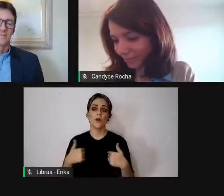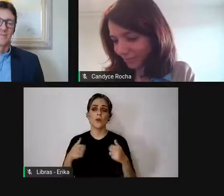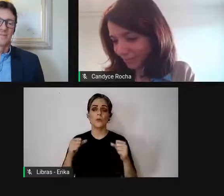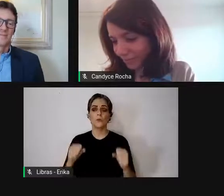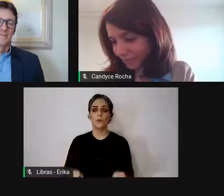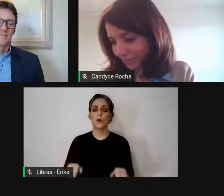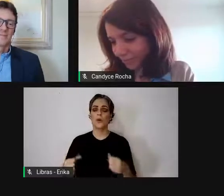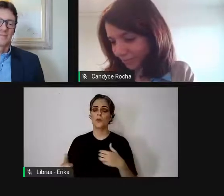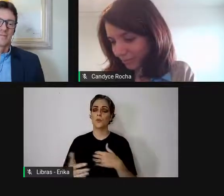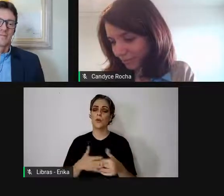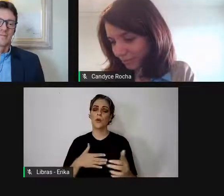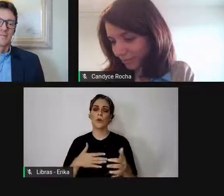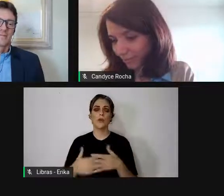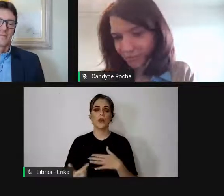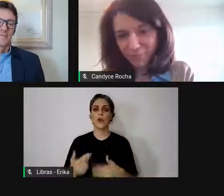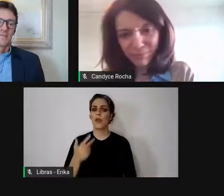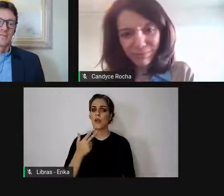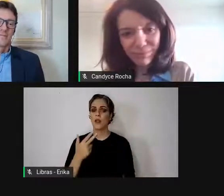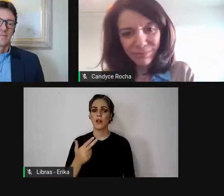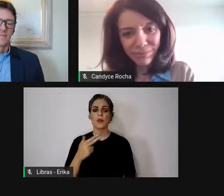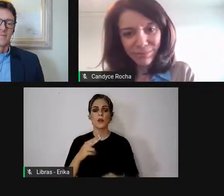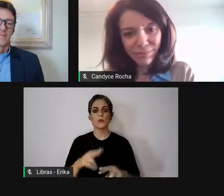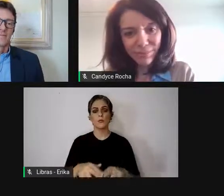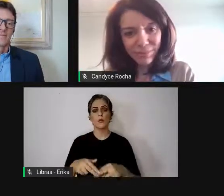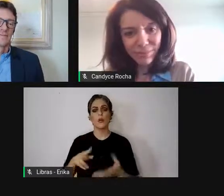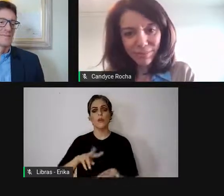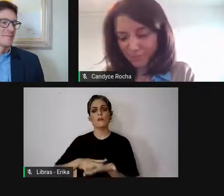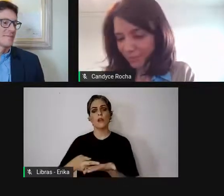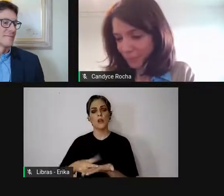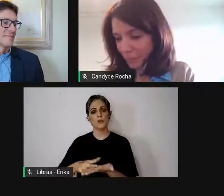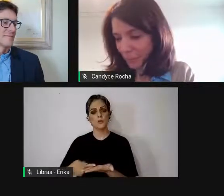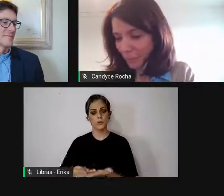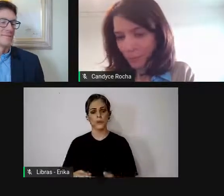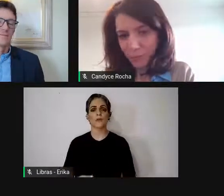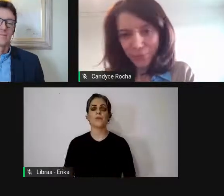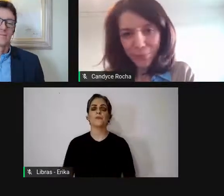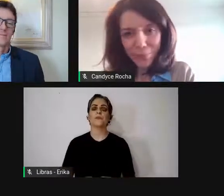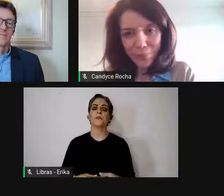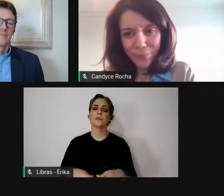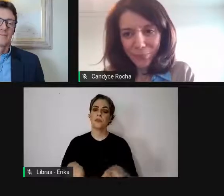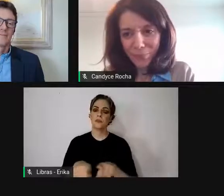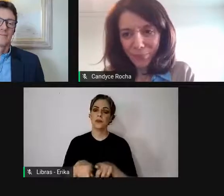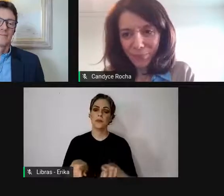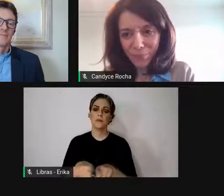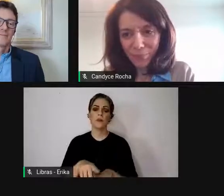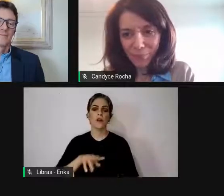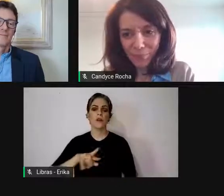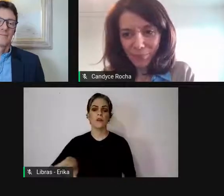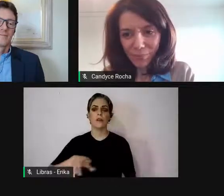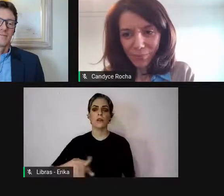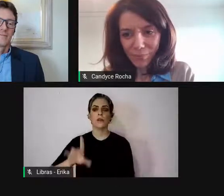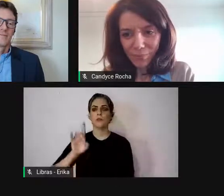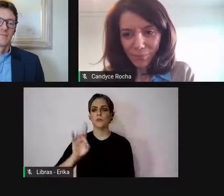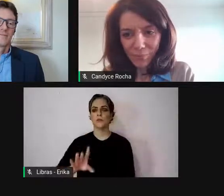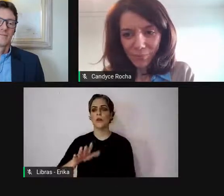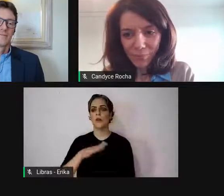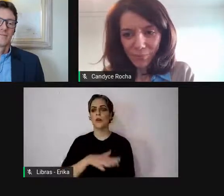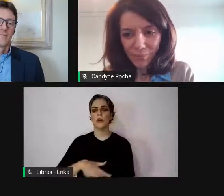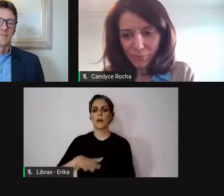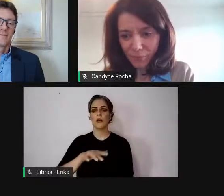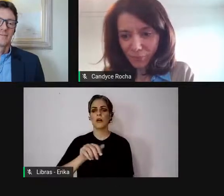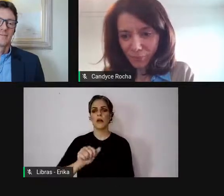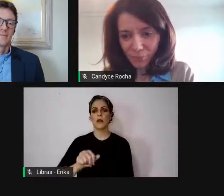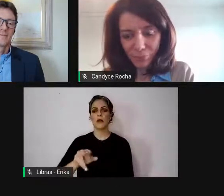eu vejo que não apenas, né, na área de automação, a área de línguas, a área de pesquisa